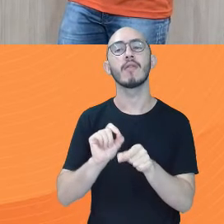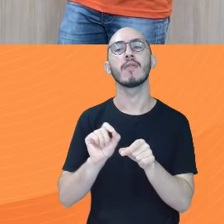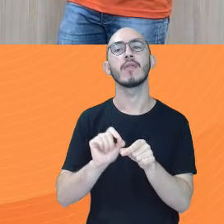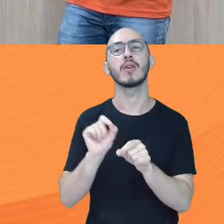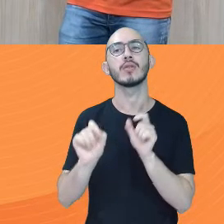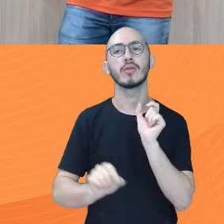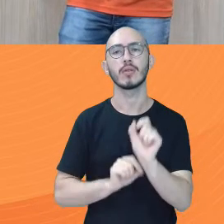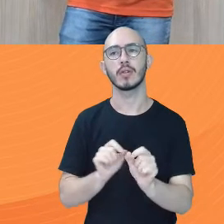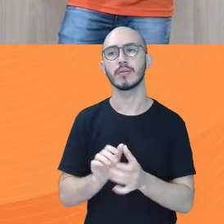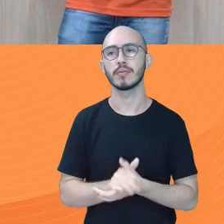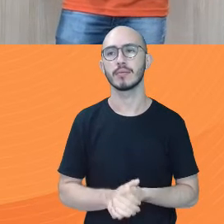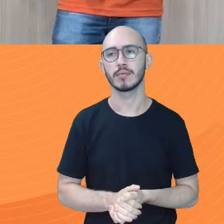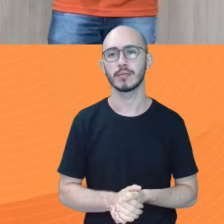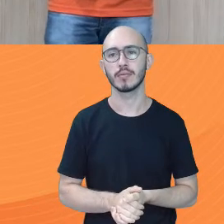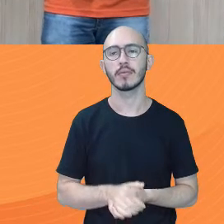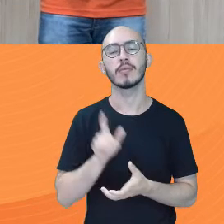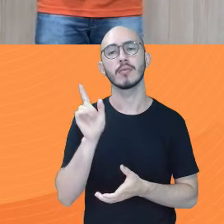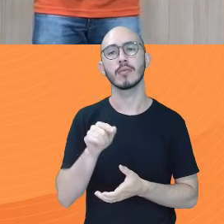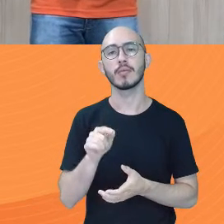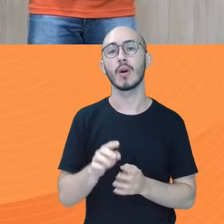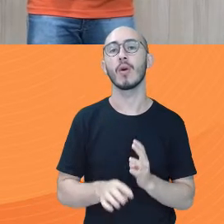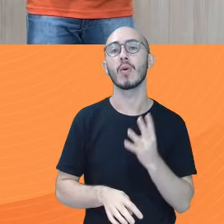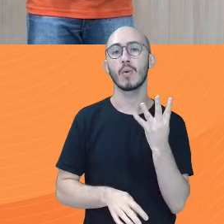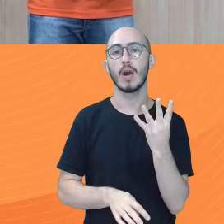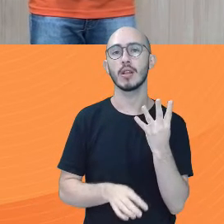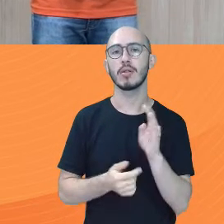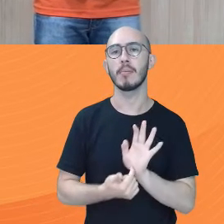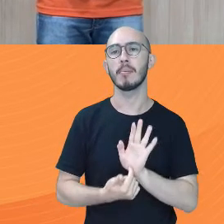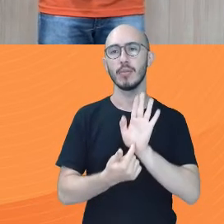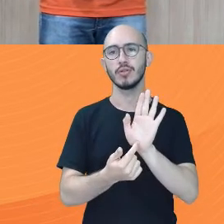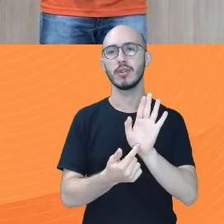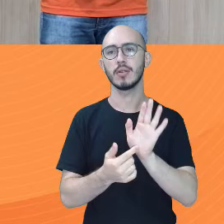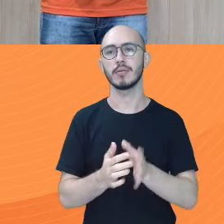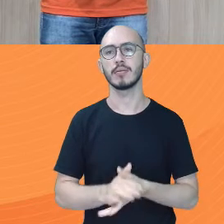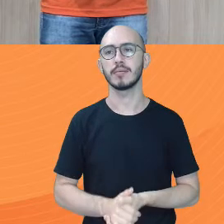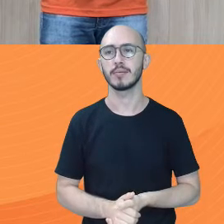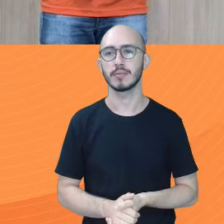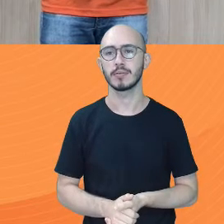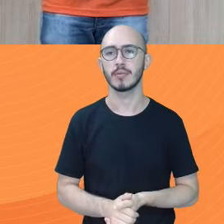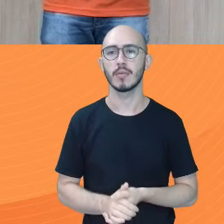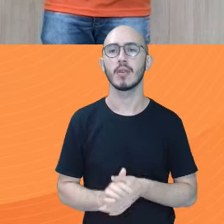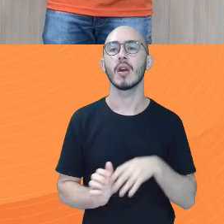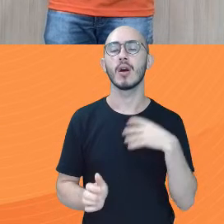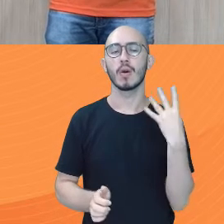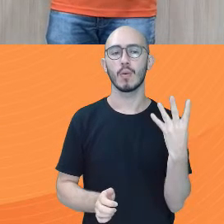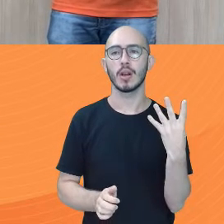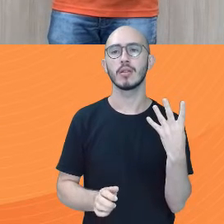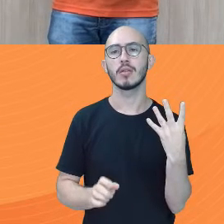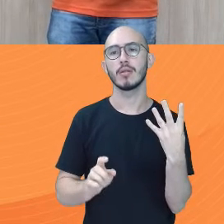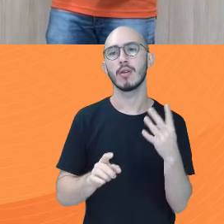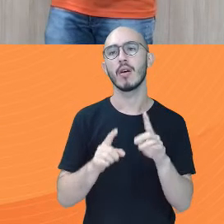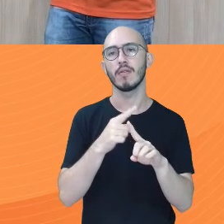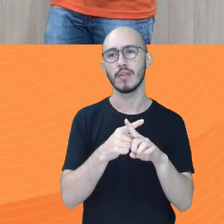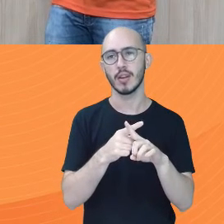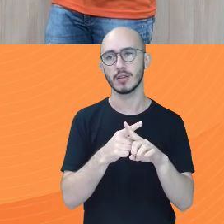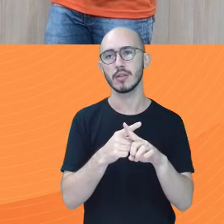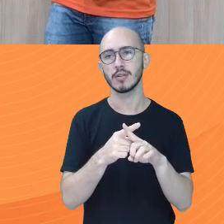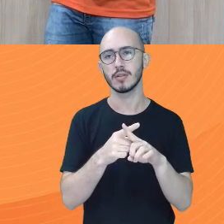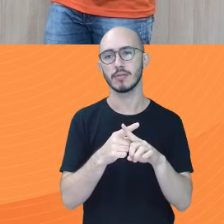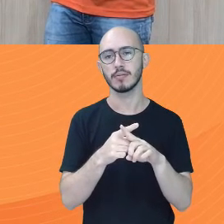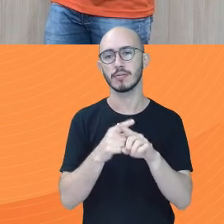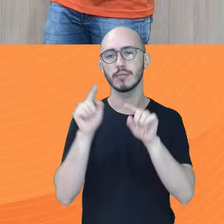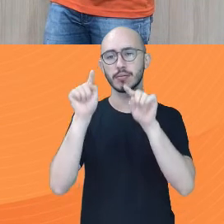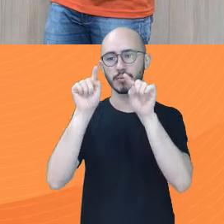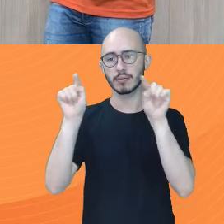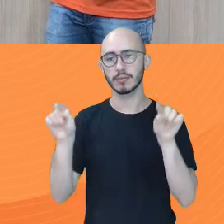Coloquei o 4 em evidência, certo? Então, eu coloco o 4 vezes, e aí, entre parênteses, eu coloco